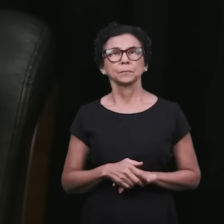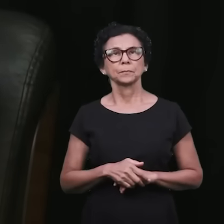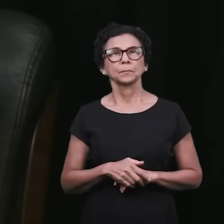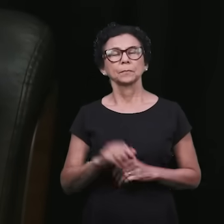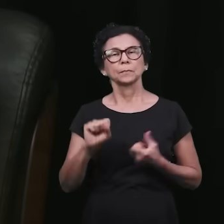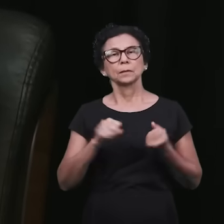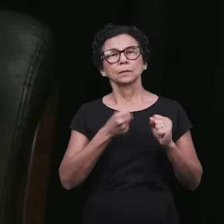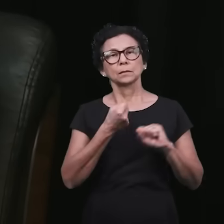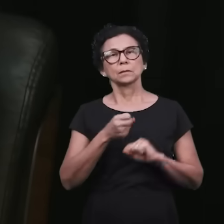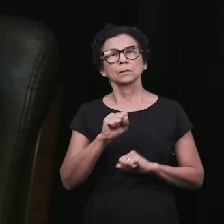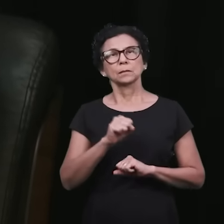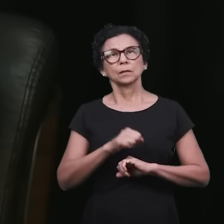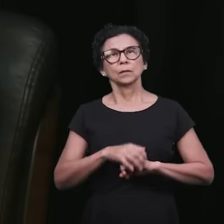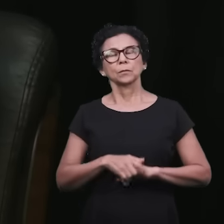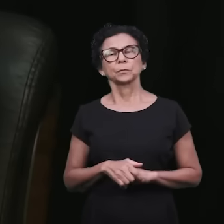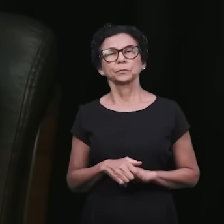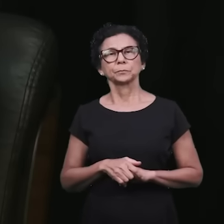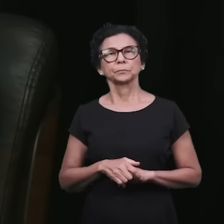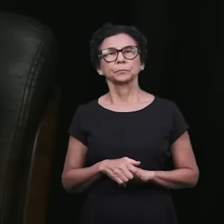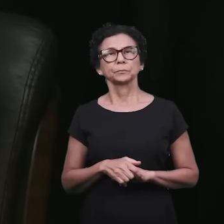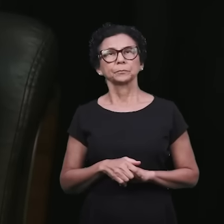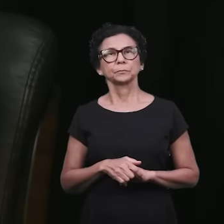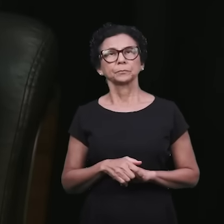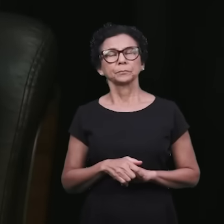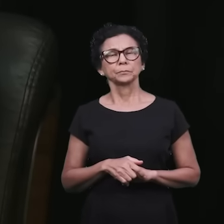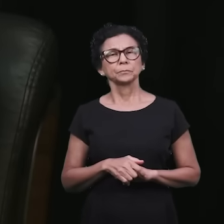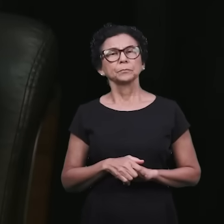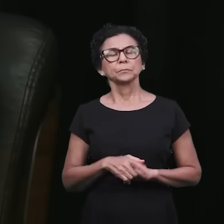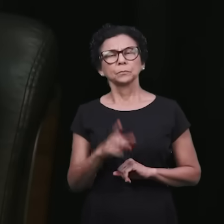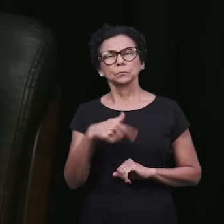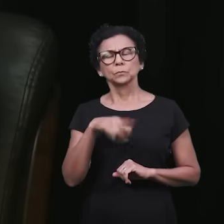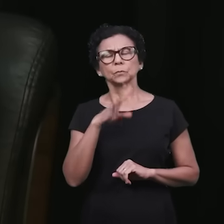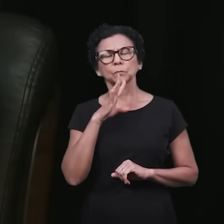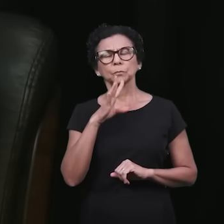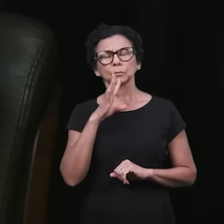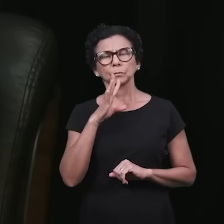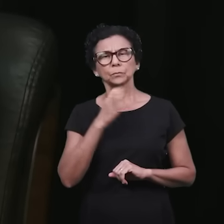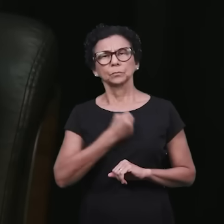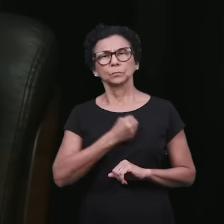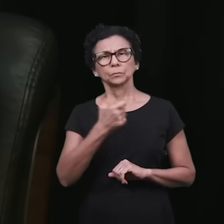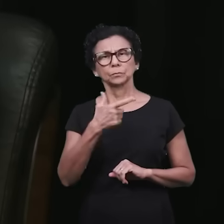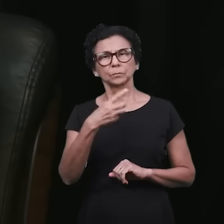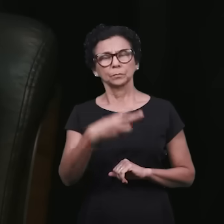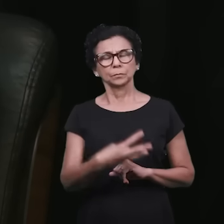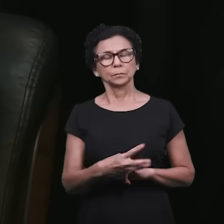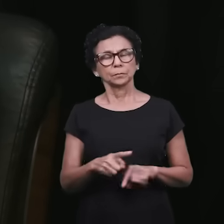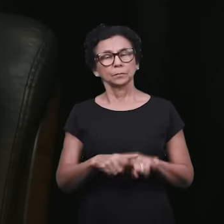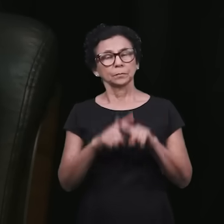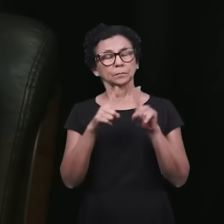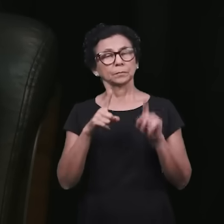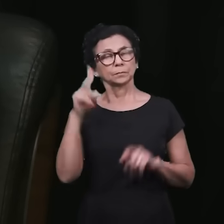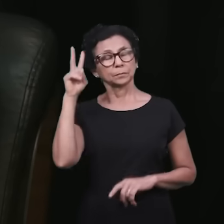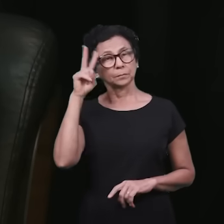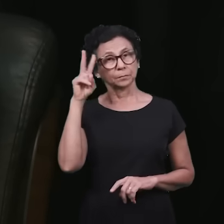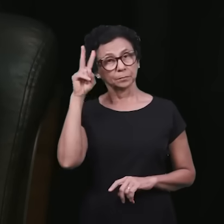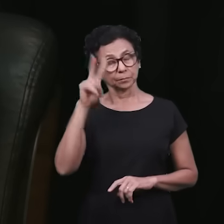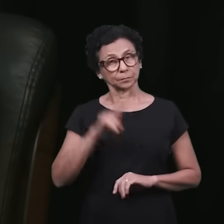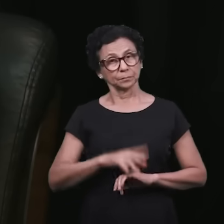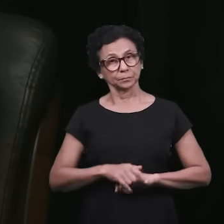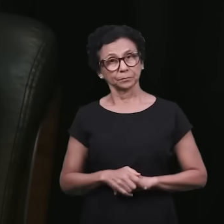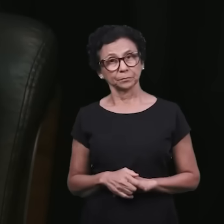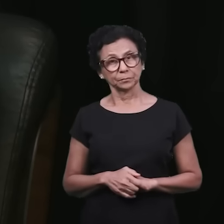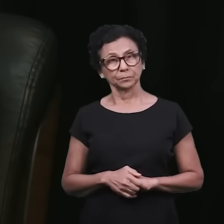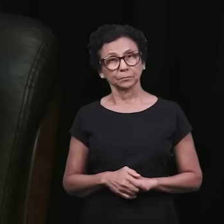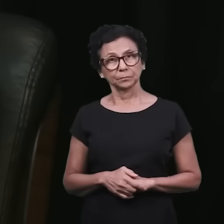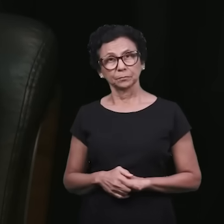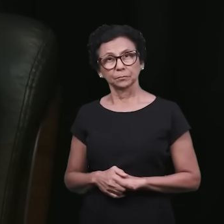tem 9 versículos aqui, mas é um Salmo muito bem conhecido, mas é para lembrar que o pastor, aí no caso